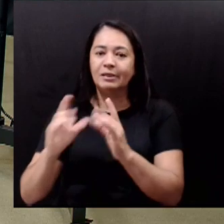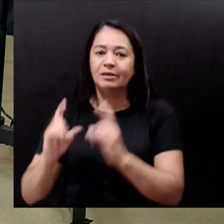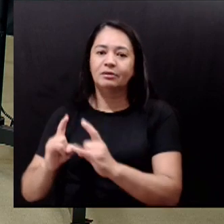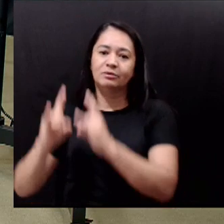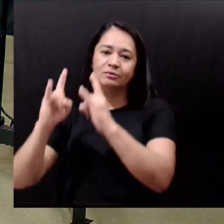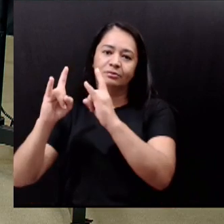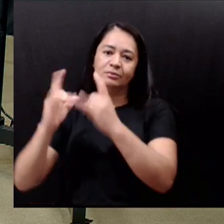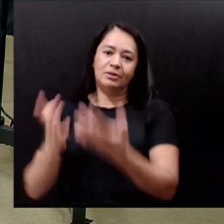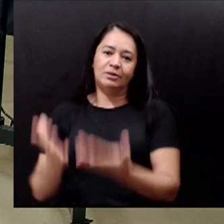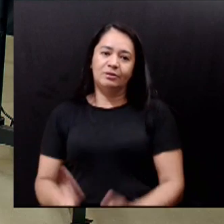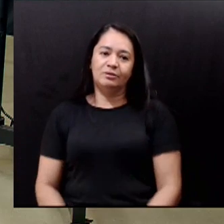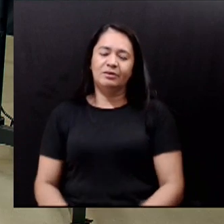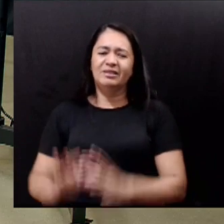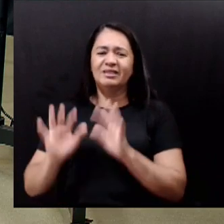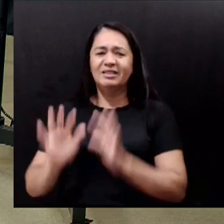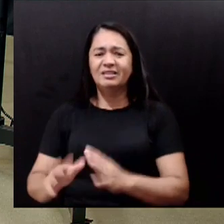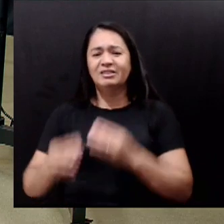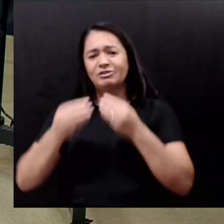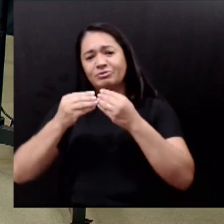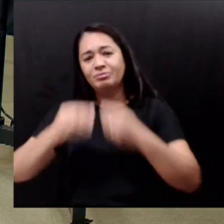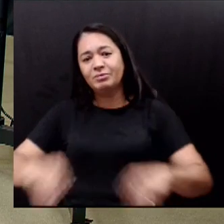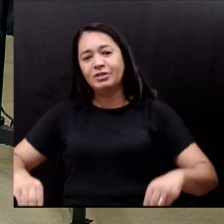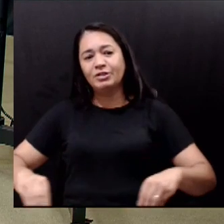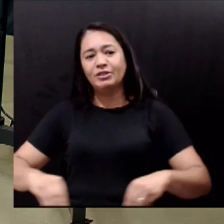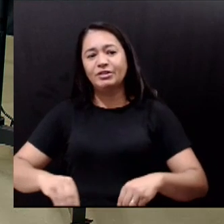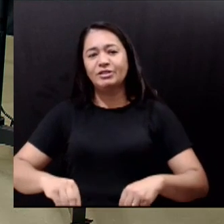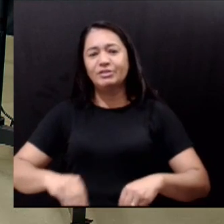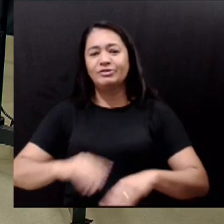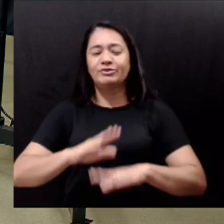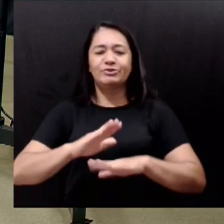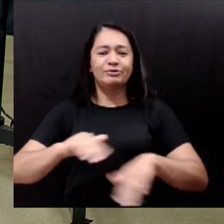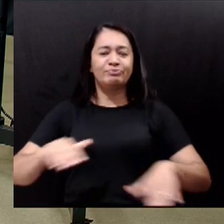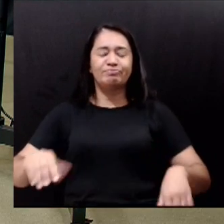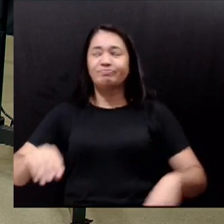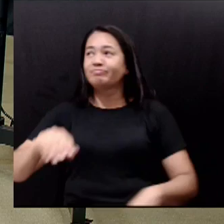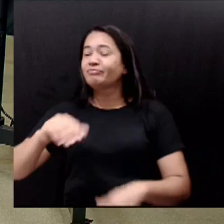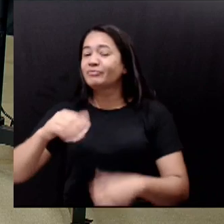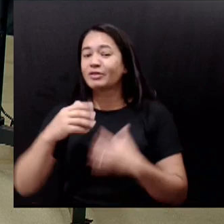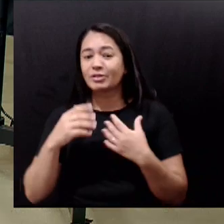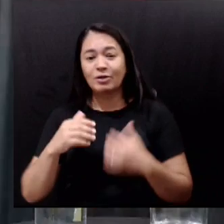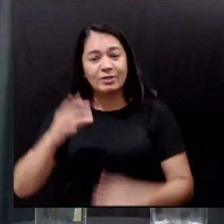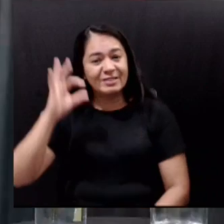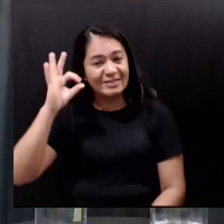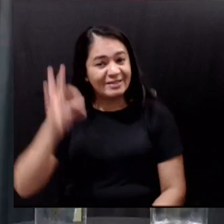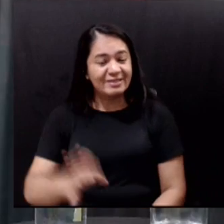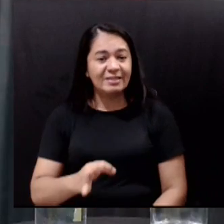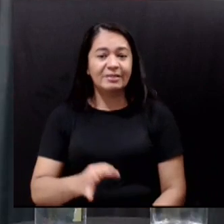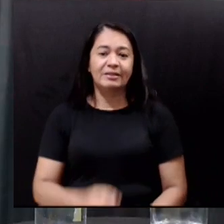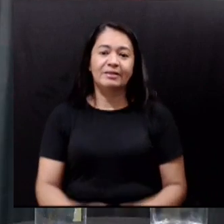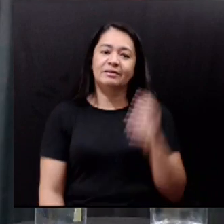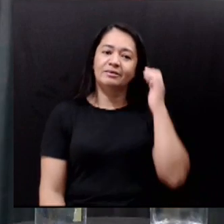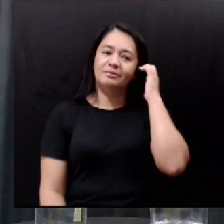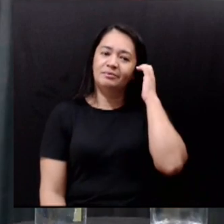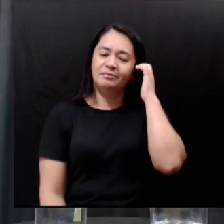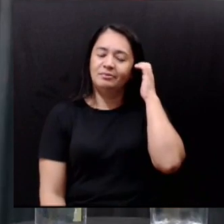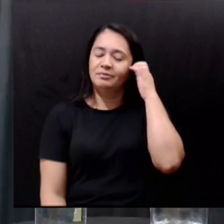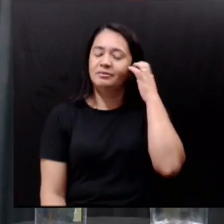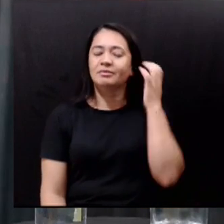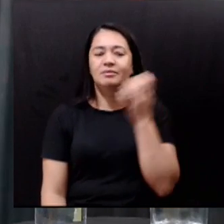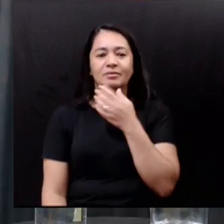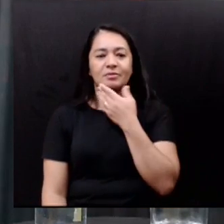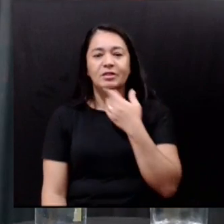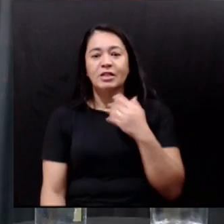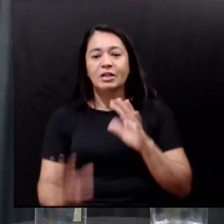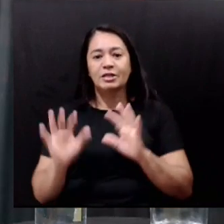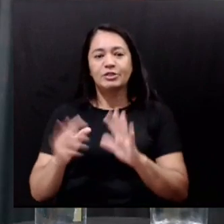Isso afeta a infância? Nossa, afeta muito, né, Luísa? Certamente, excelente pergunta. Eu acho que isso mostra muito de como